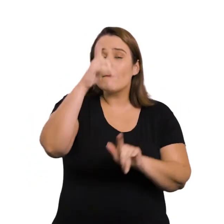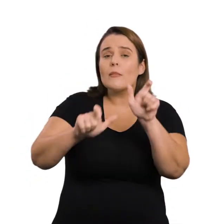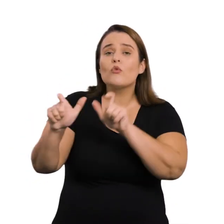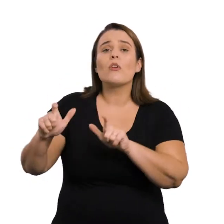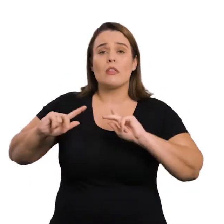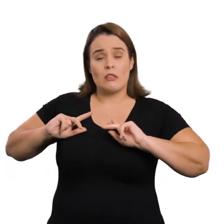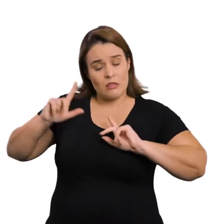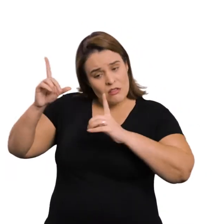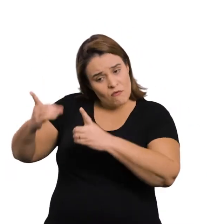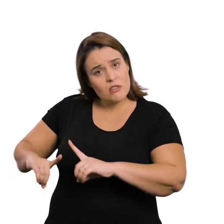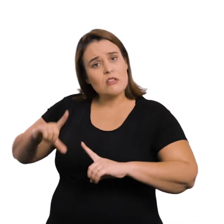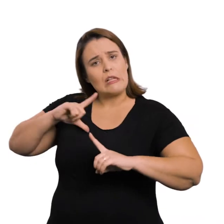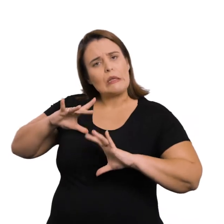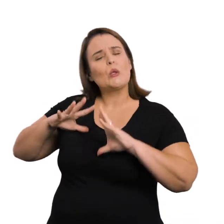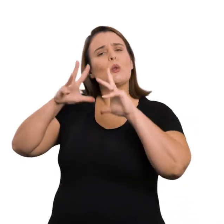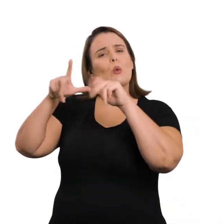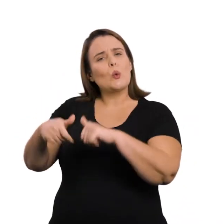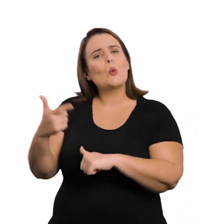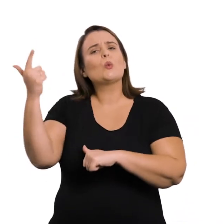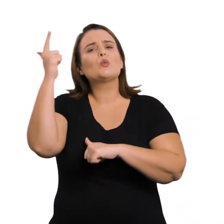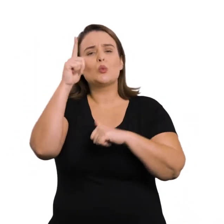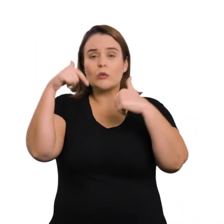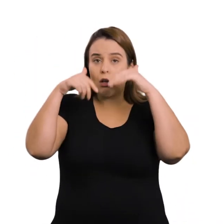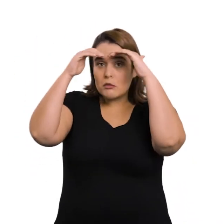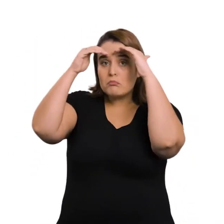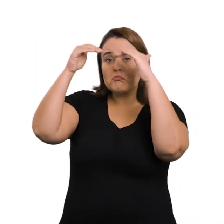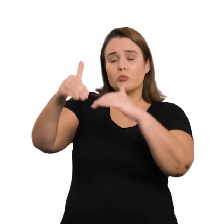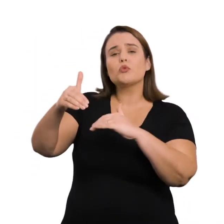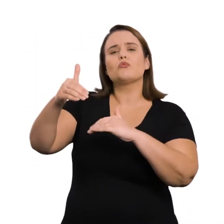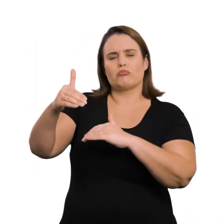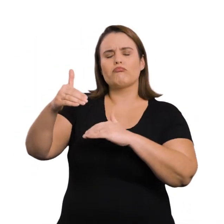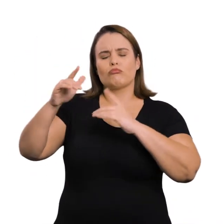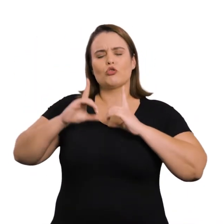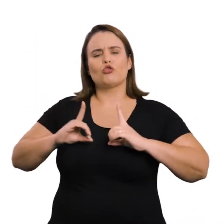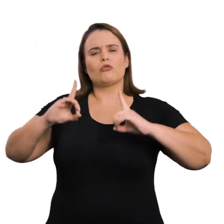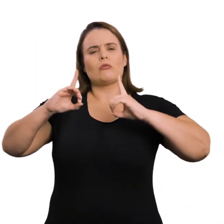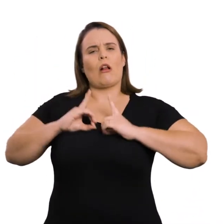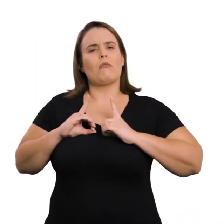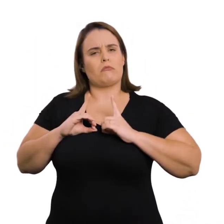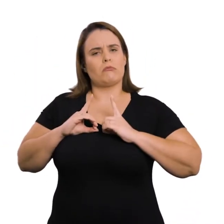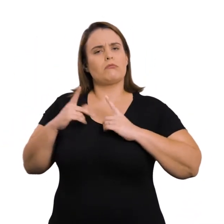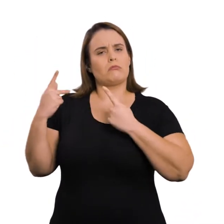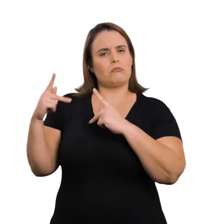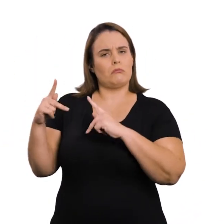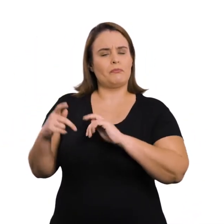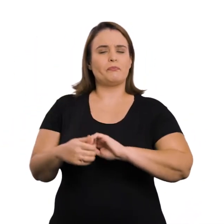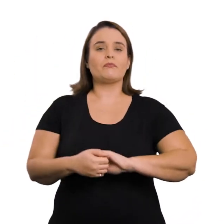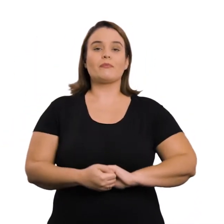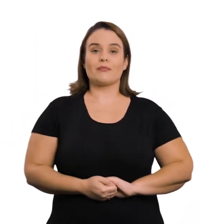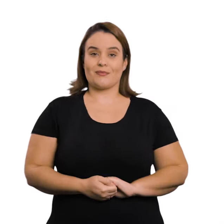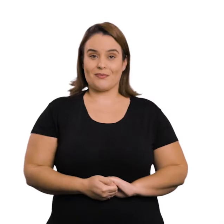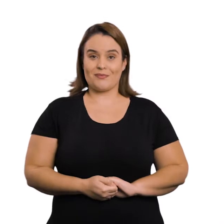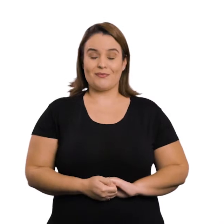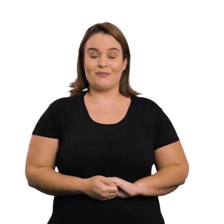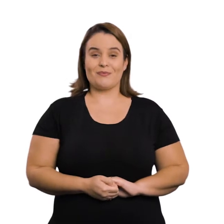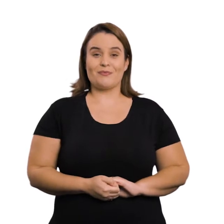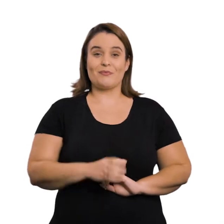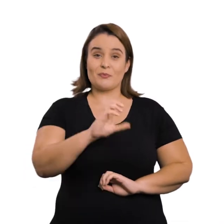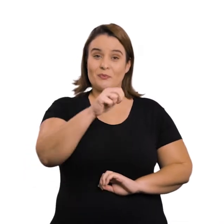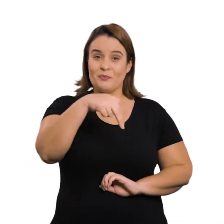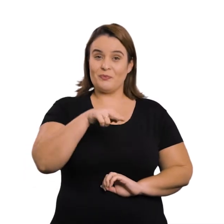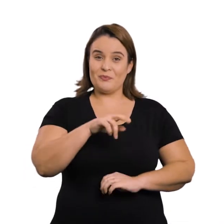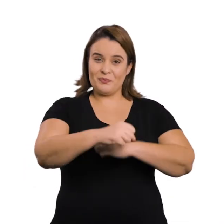por todas as pessoas com deficiência e promover o respeito à sua dignidade. Fecha aspas.